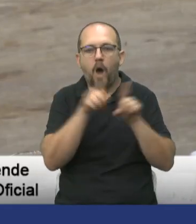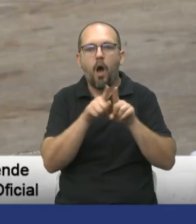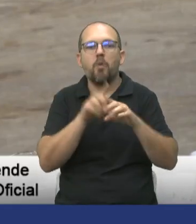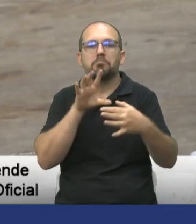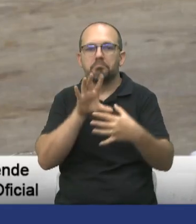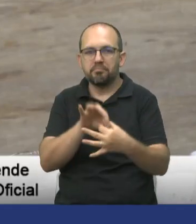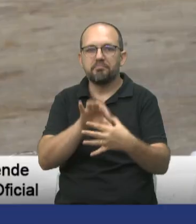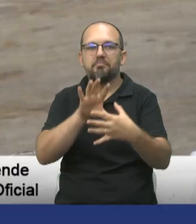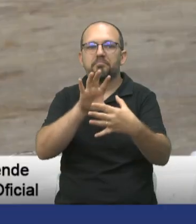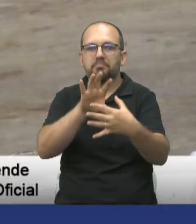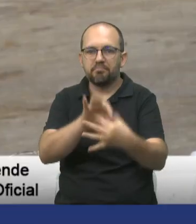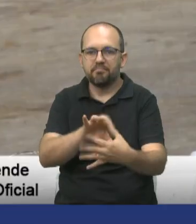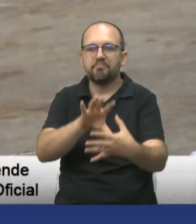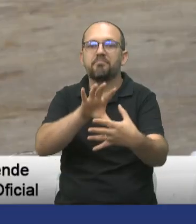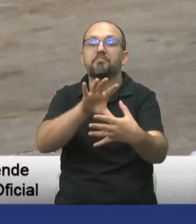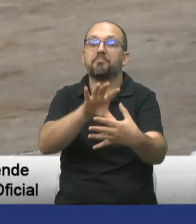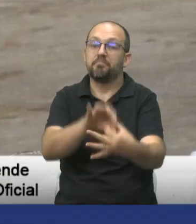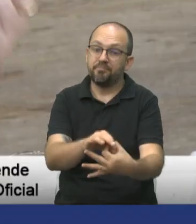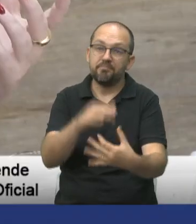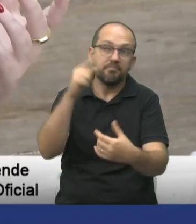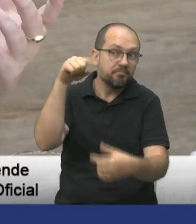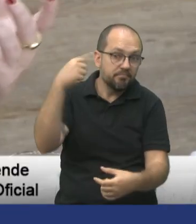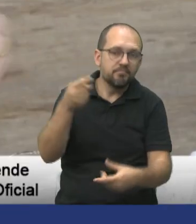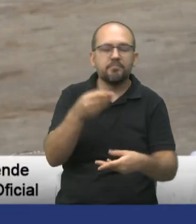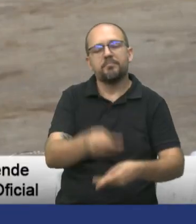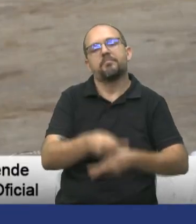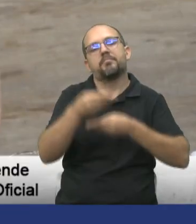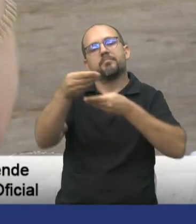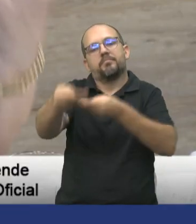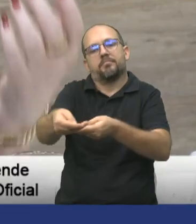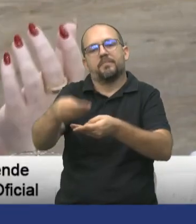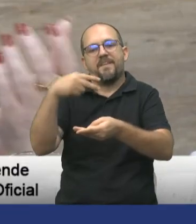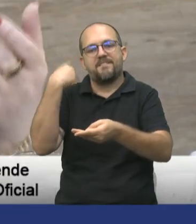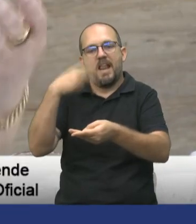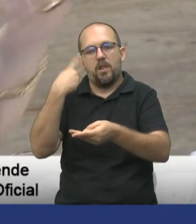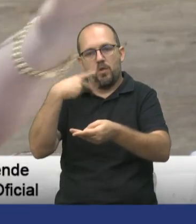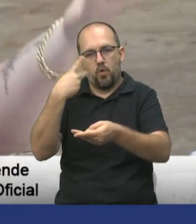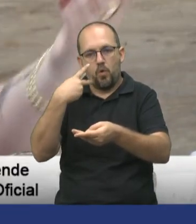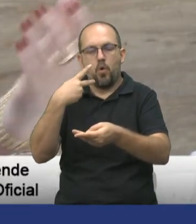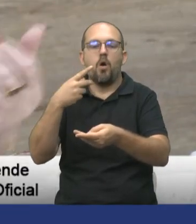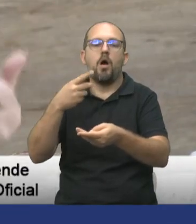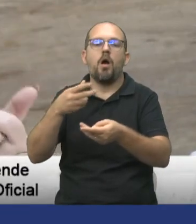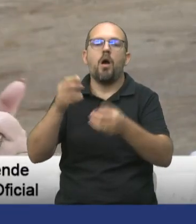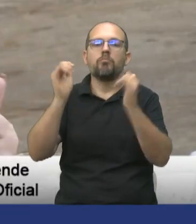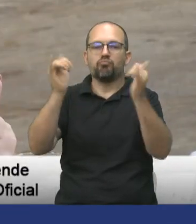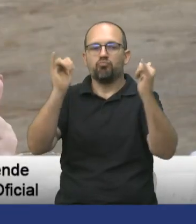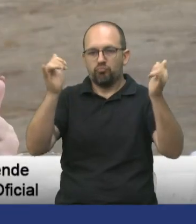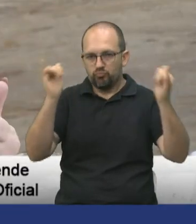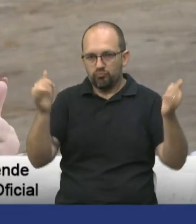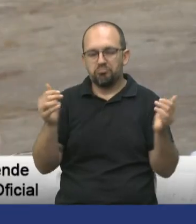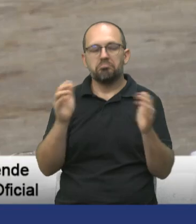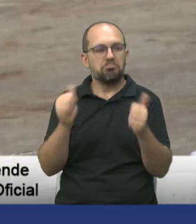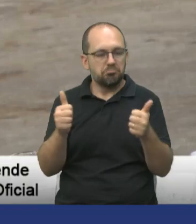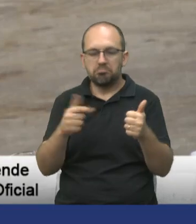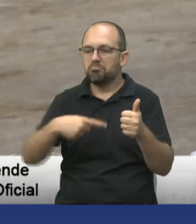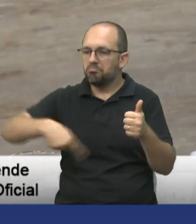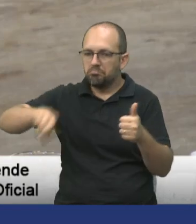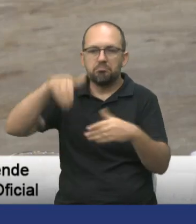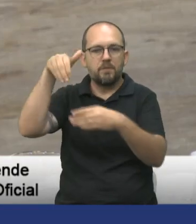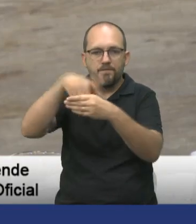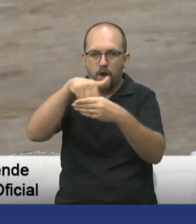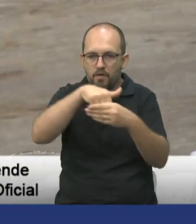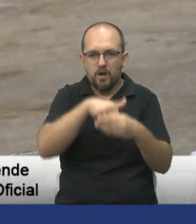contribuições importantíssimas, então a gente apresenta isso no plenário, relata isso para os vereadores, e aí fica